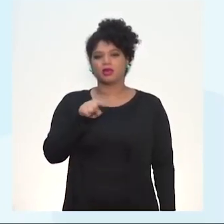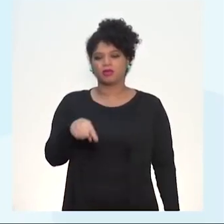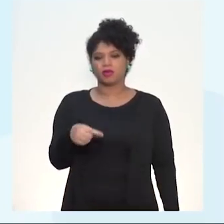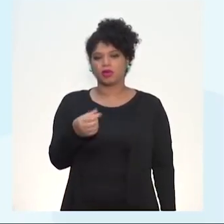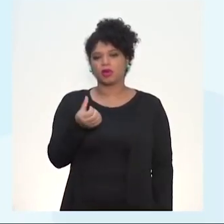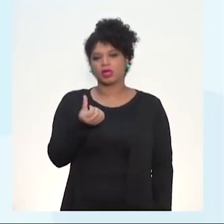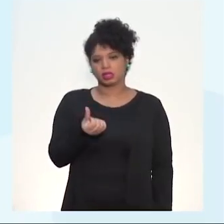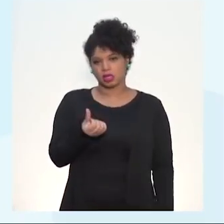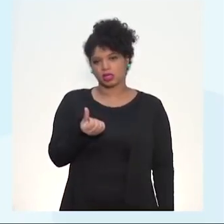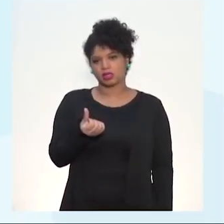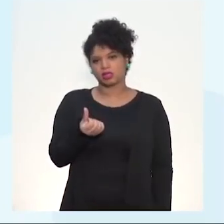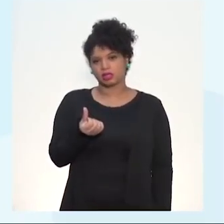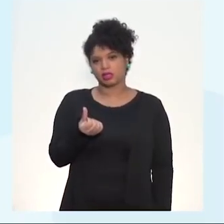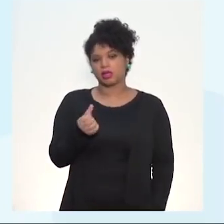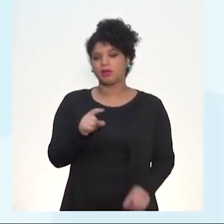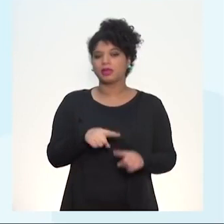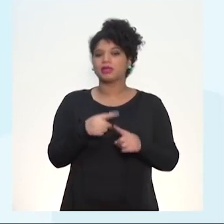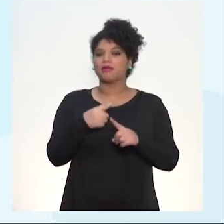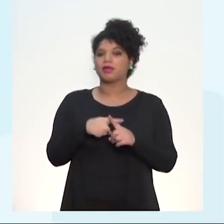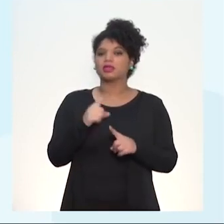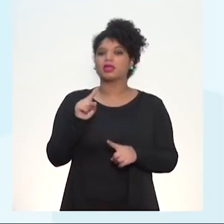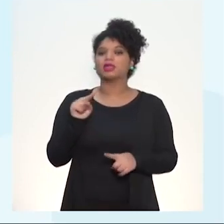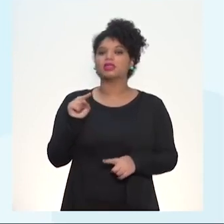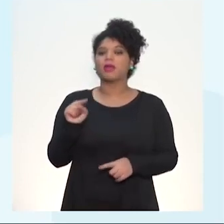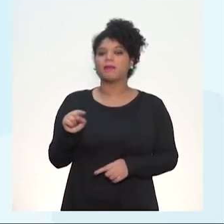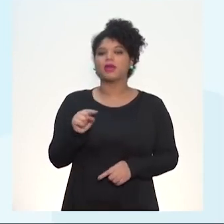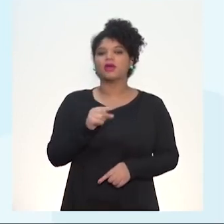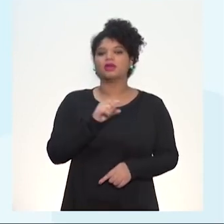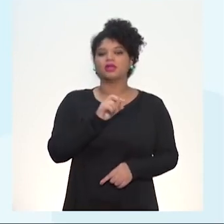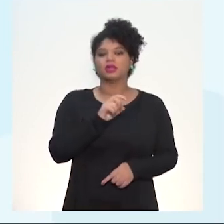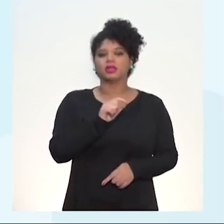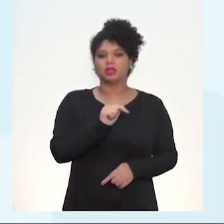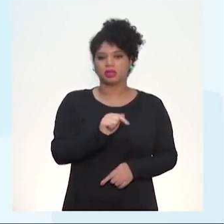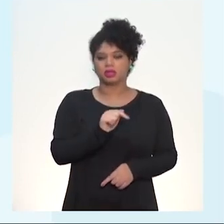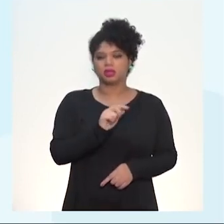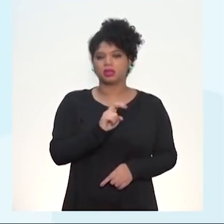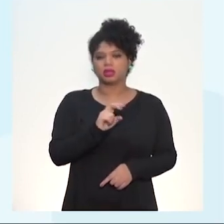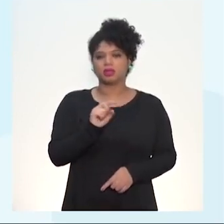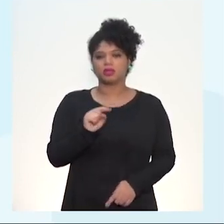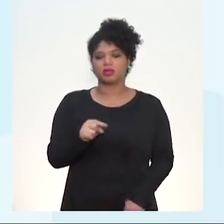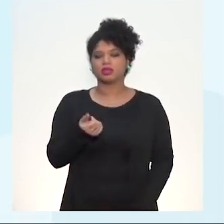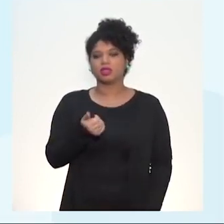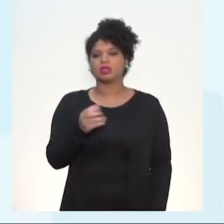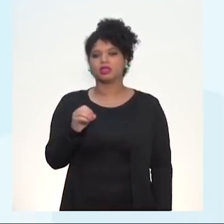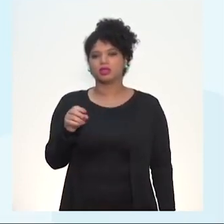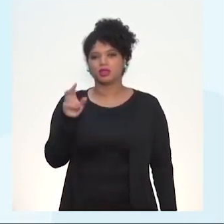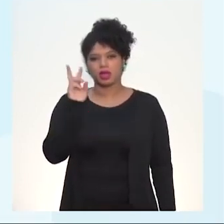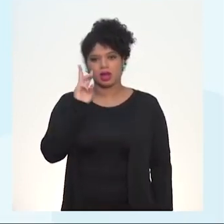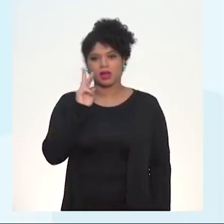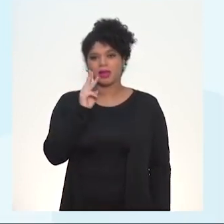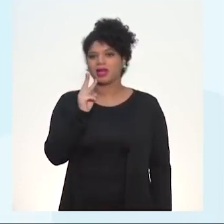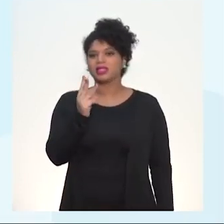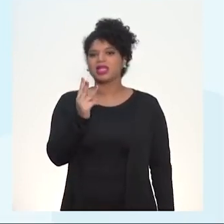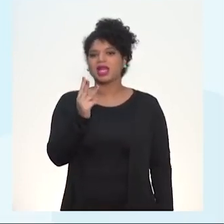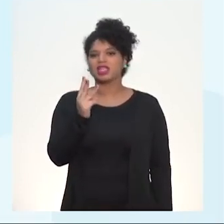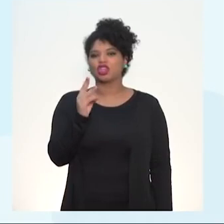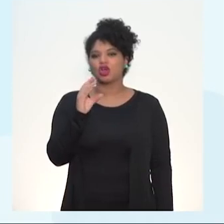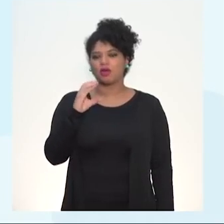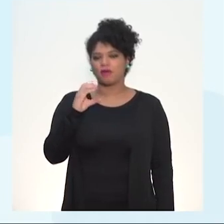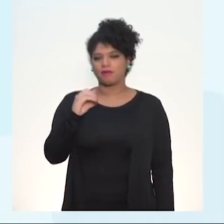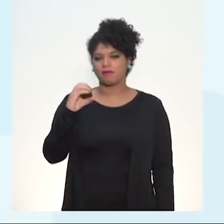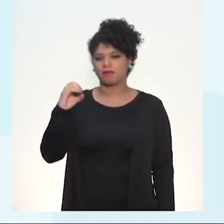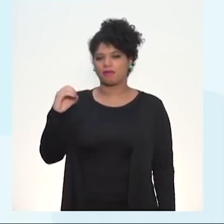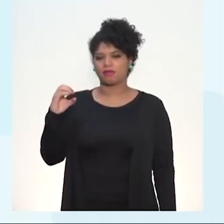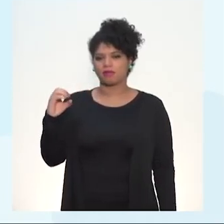75,6, que vezes 1.000 vai dar 75.600. Lembrando que multiplicar por 1.000 é andar 3 casas para a direita. Então,